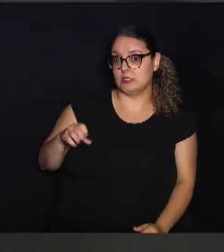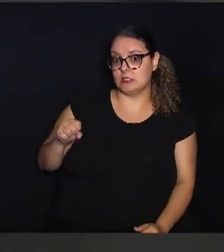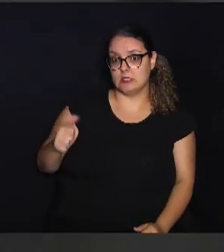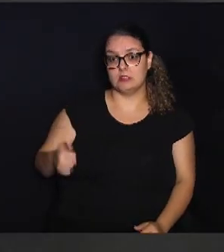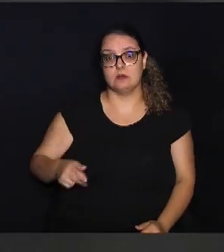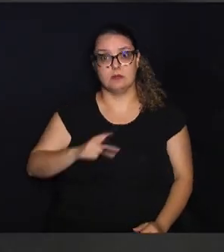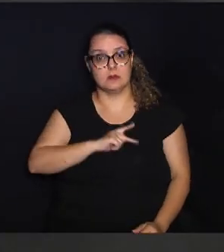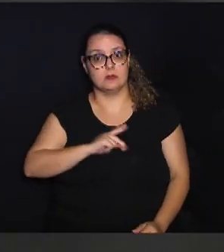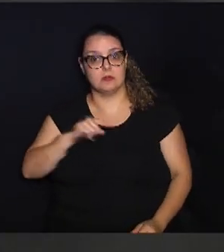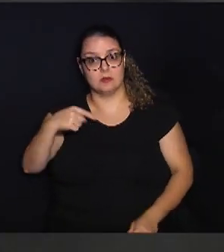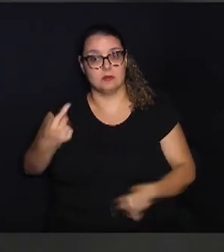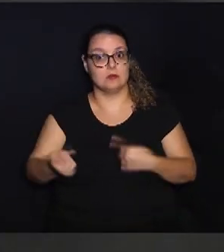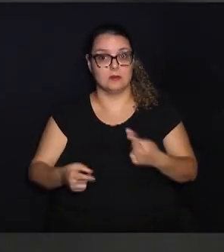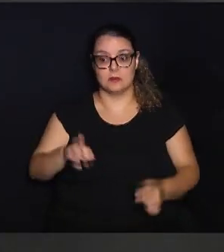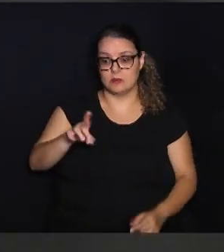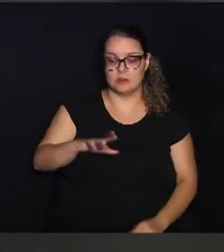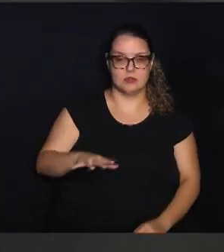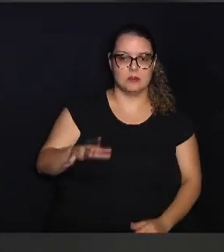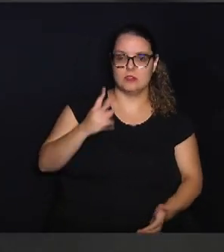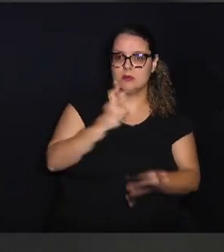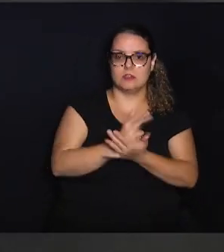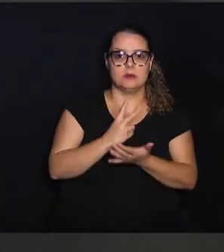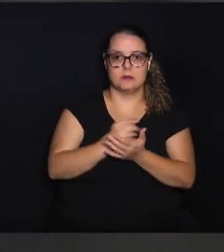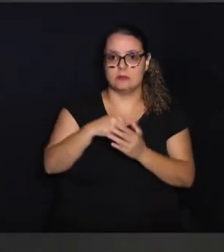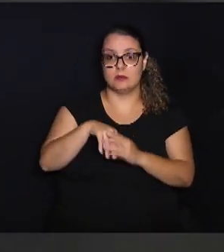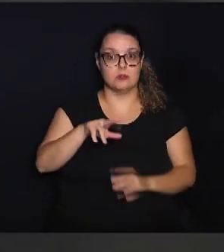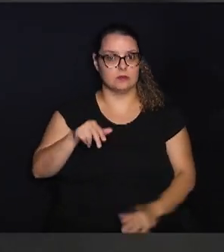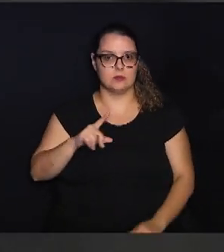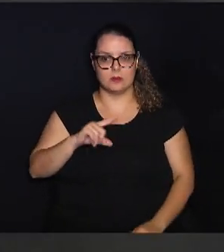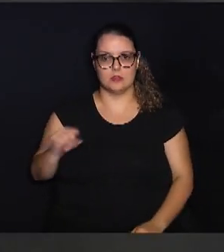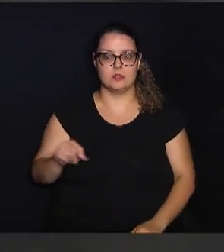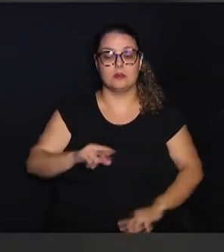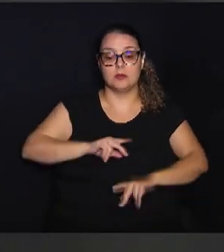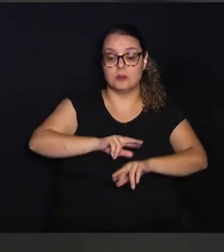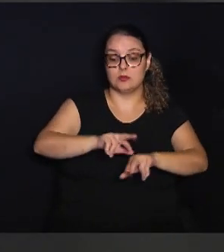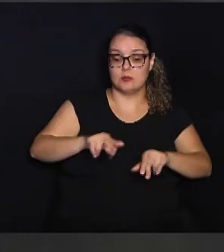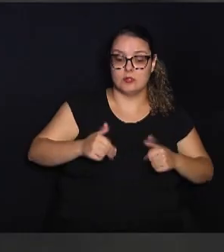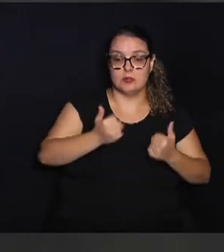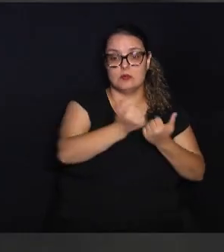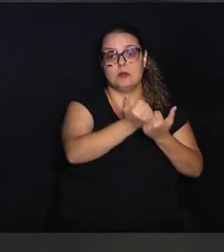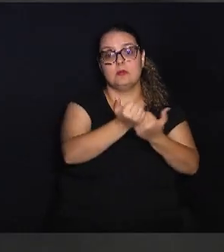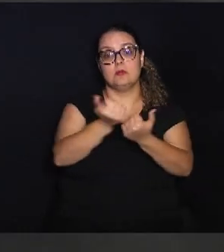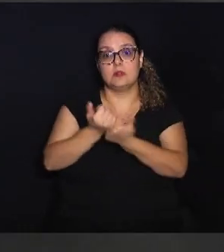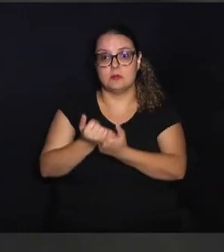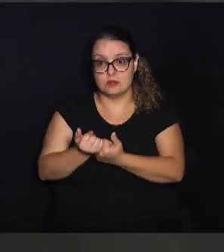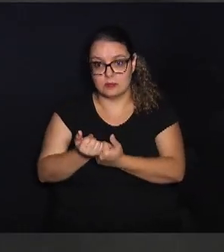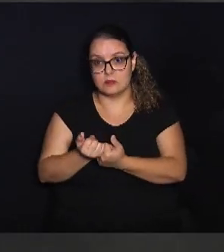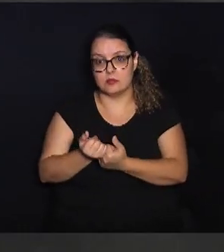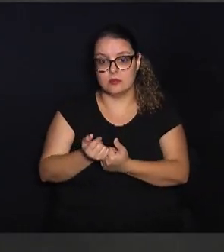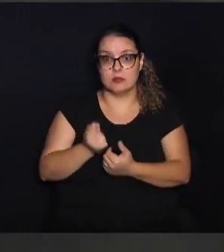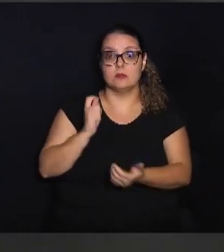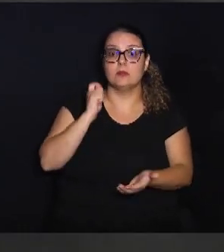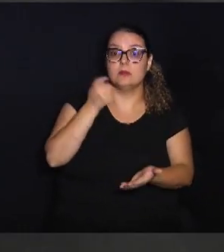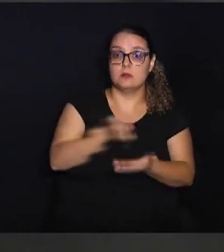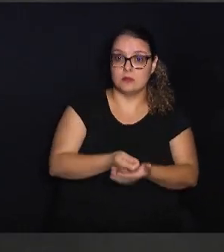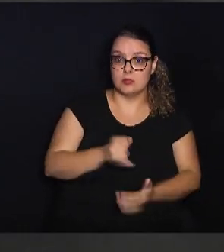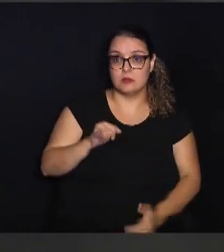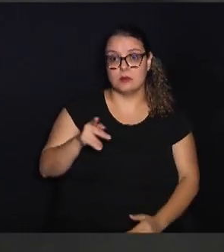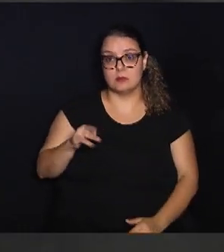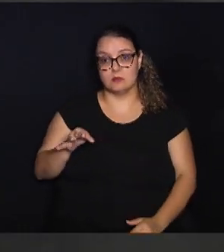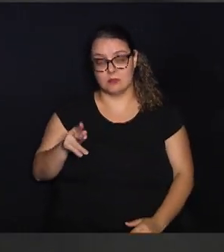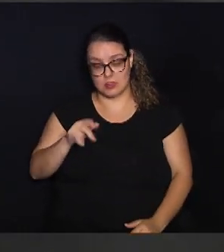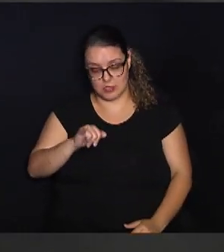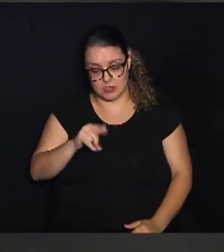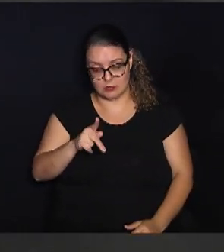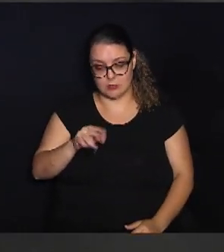onde, diretor, está sempre lá, nunca sai. Então, assim, são milhares de cargos na administração pública, a gente banca com o nosso PTU para